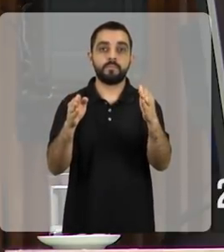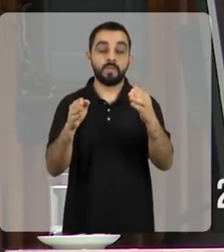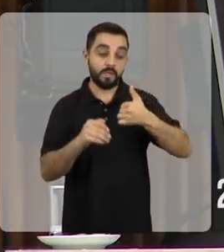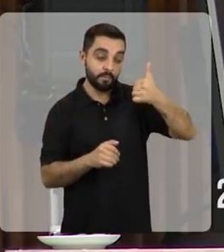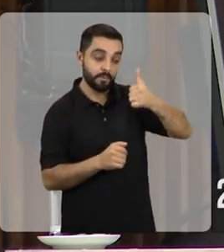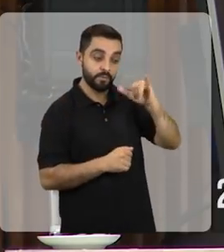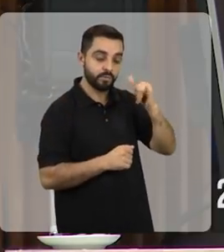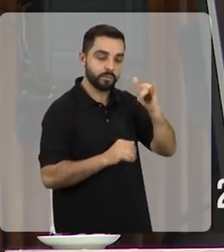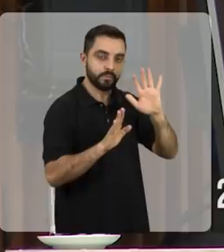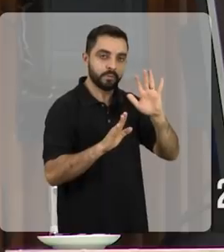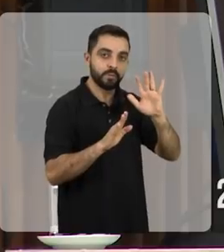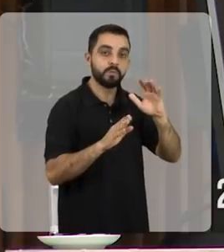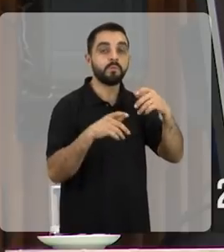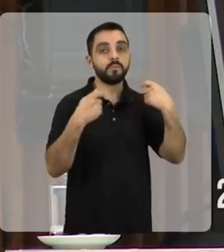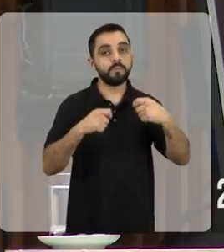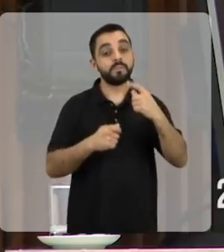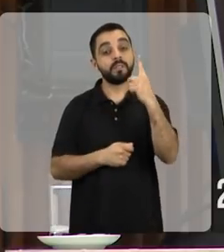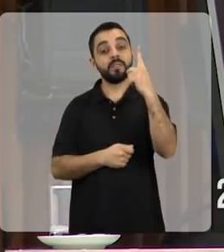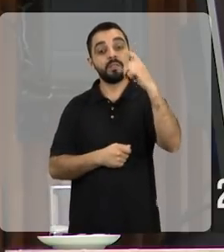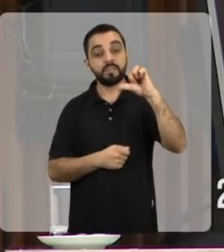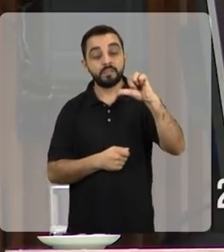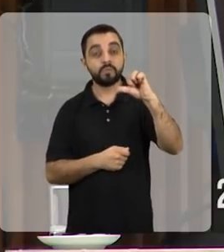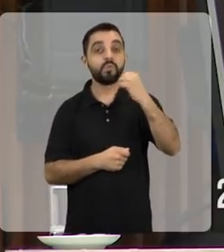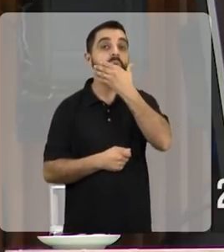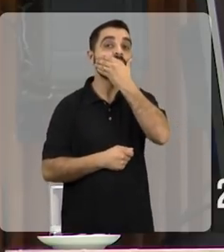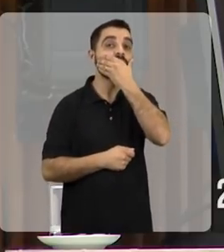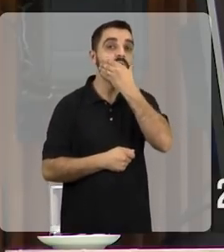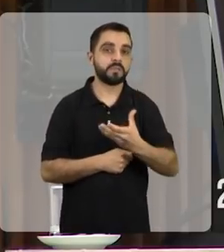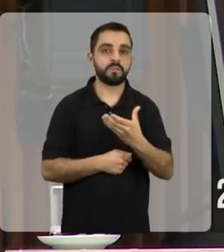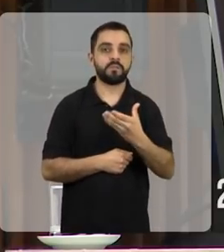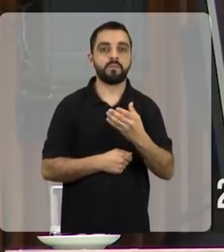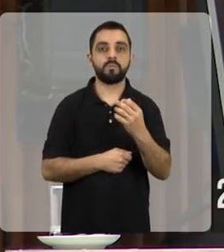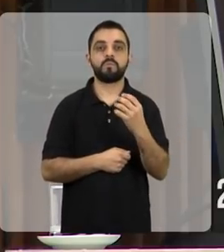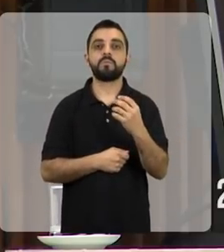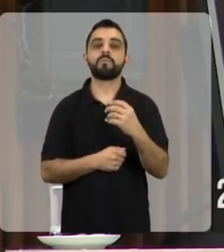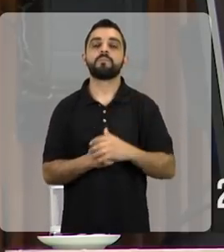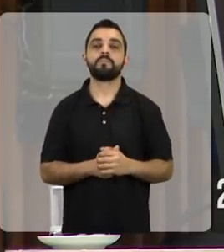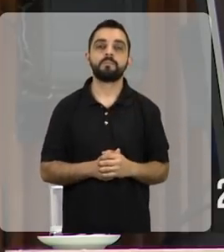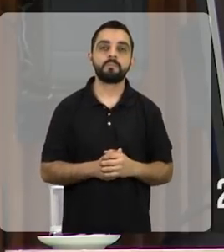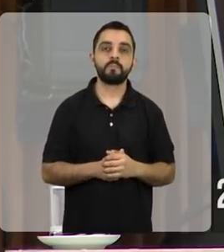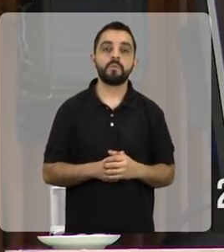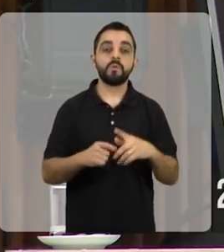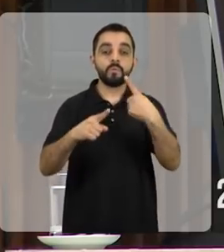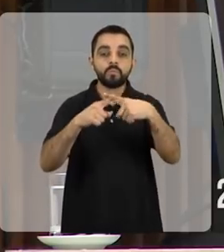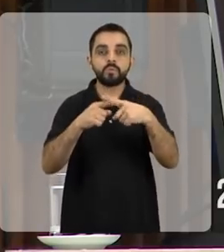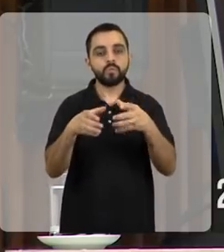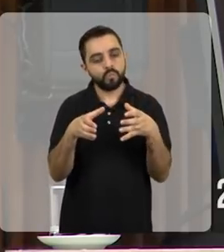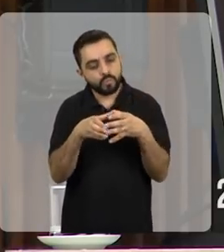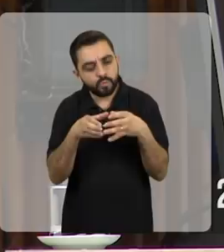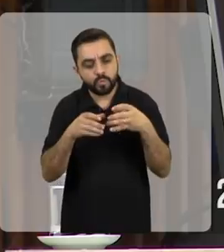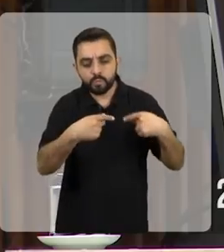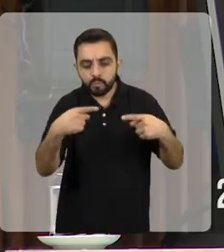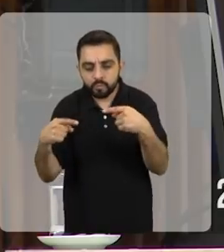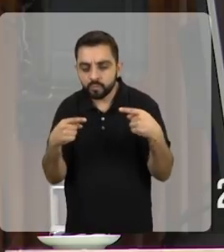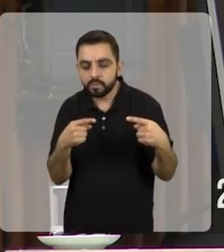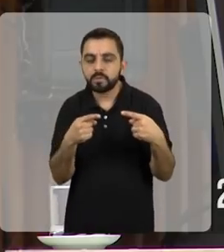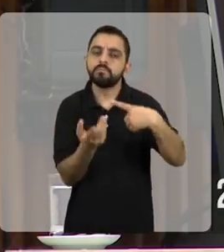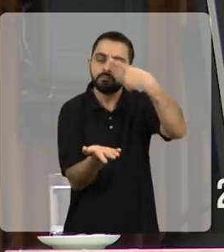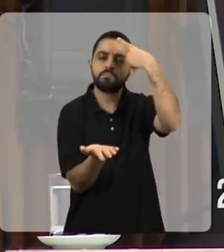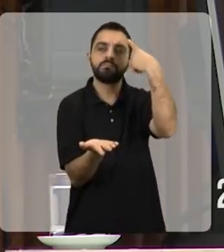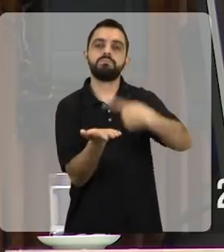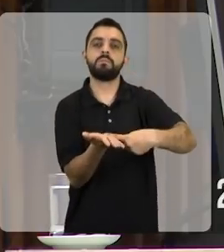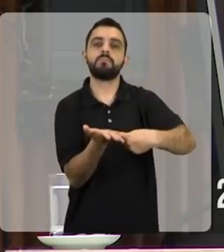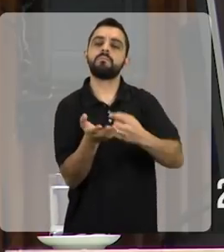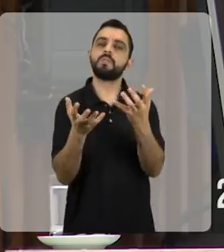para 1º de janeiro de 1913 porque as elites políticas paranaenses daquela época faziam questão